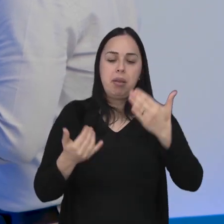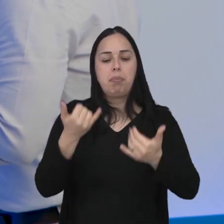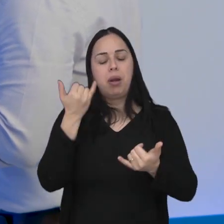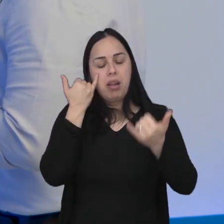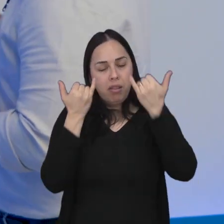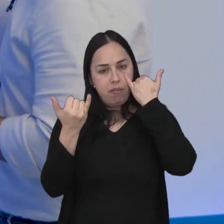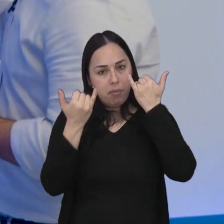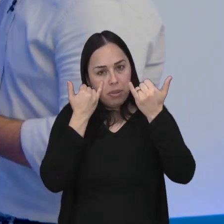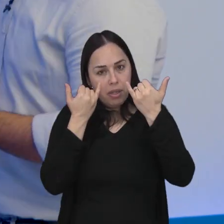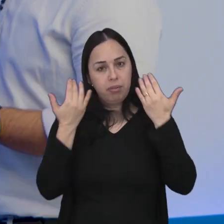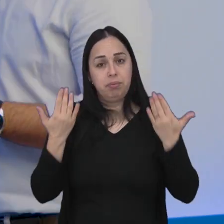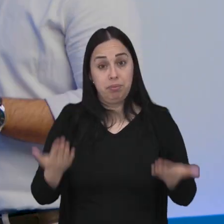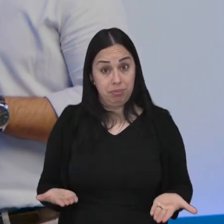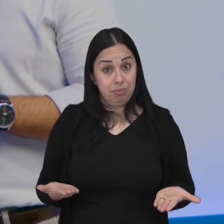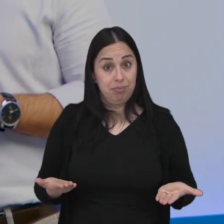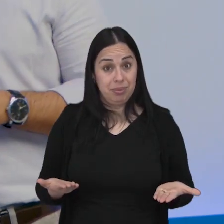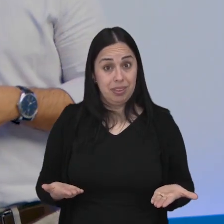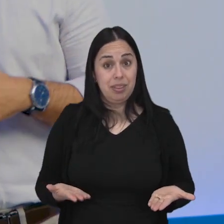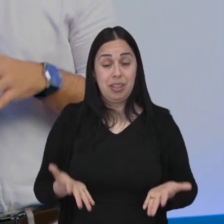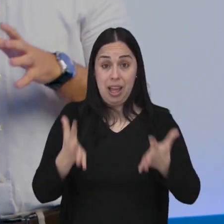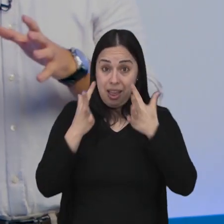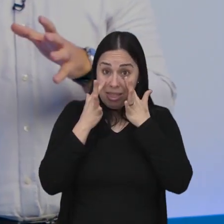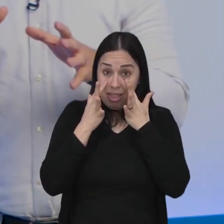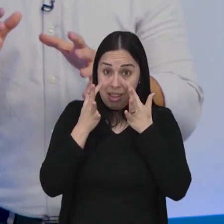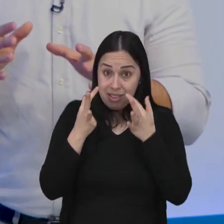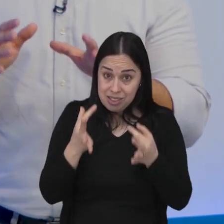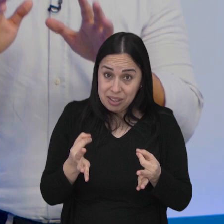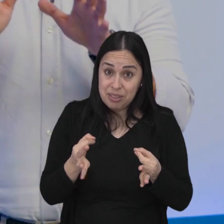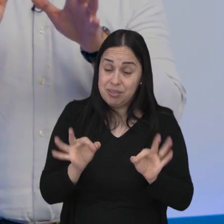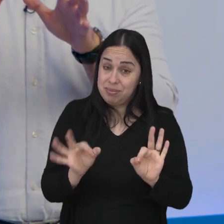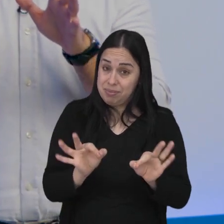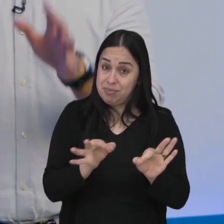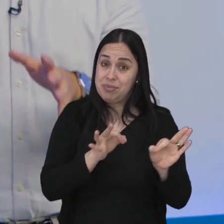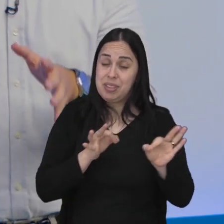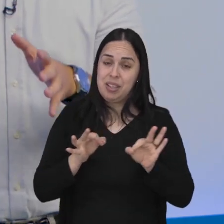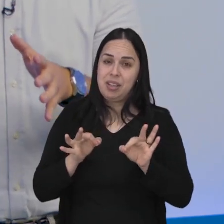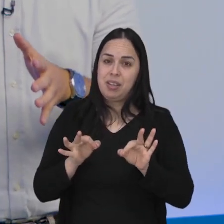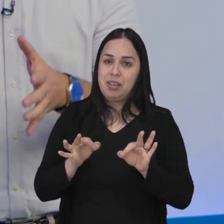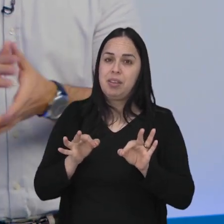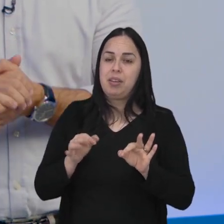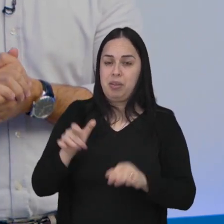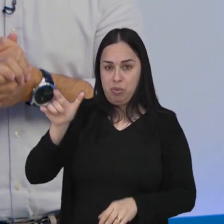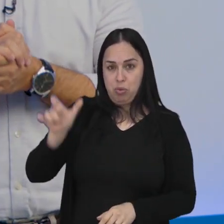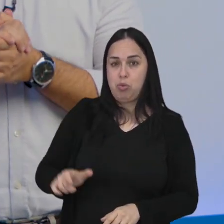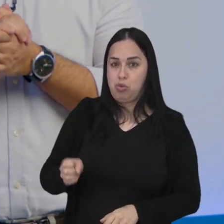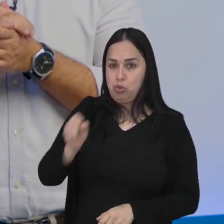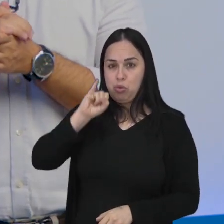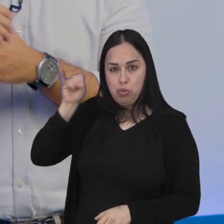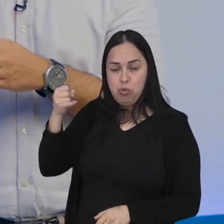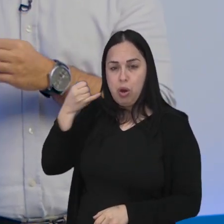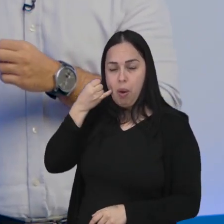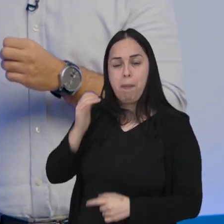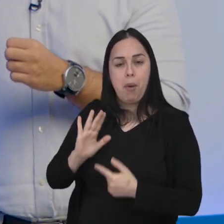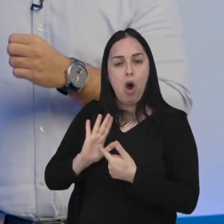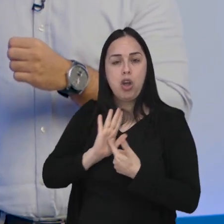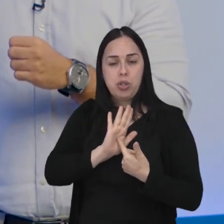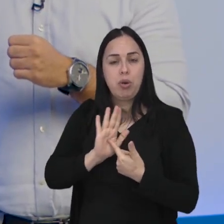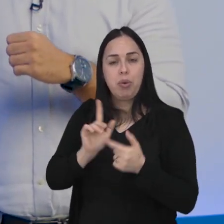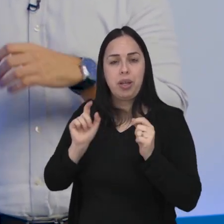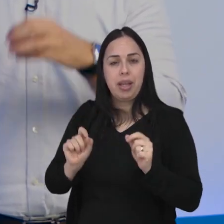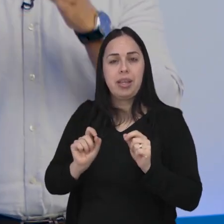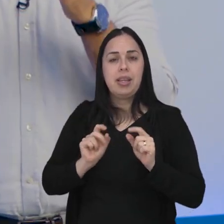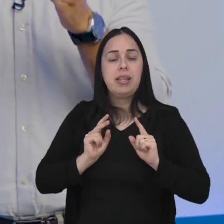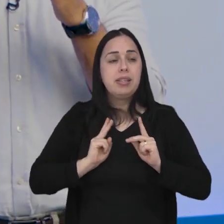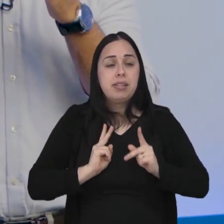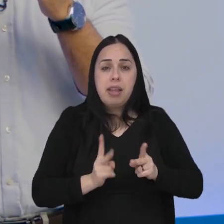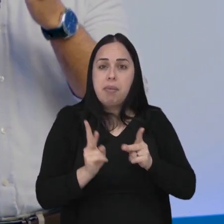estúdio. Obrigado, viu, João, pelas informações. Então, pessoal, fiquem atentos, viu? Em alguns sinais que o João mostrou para a